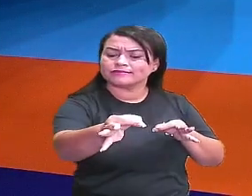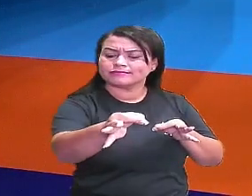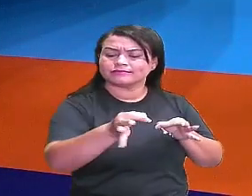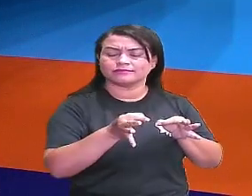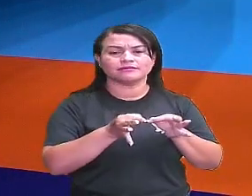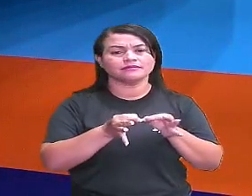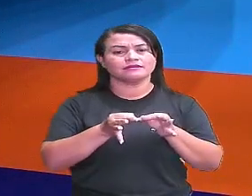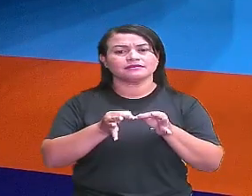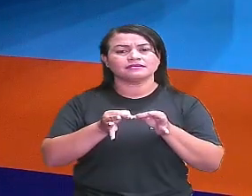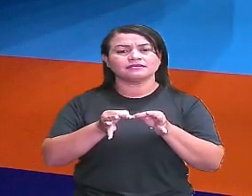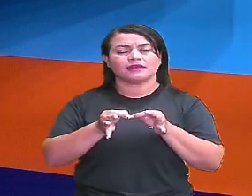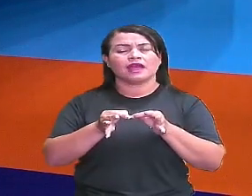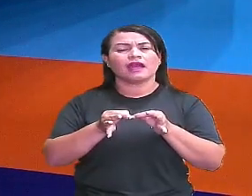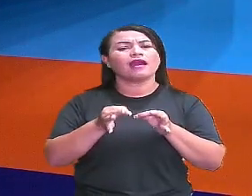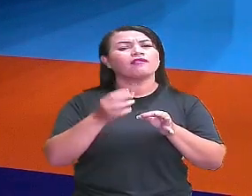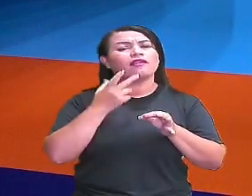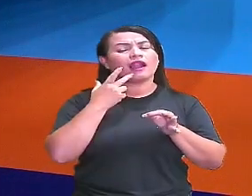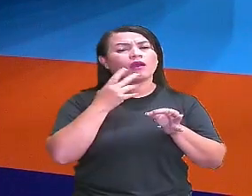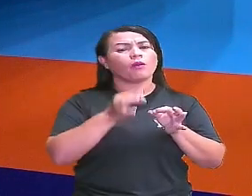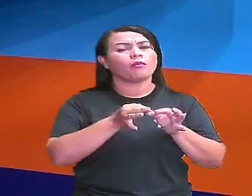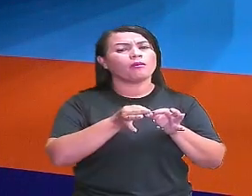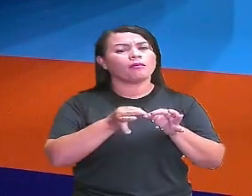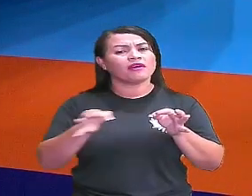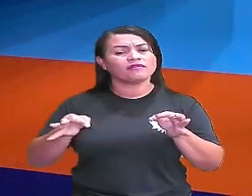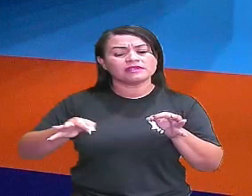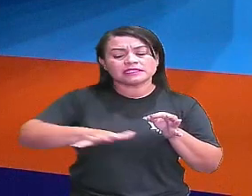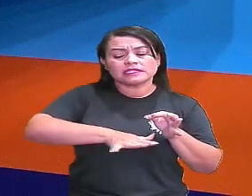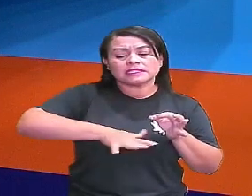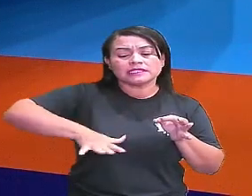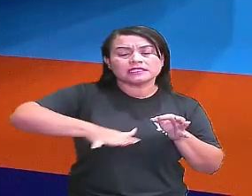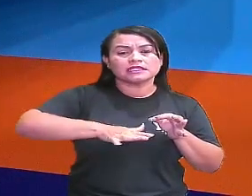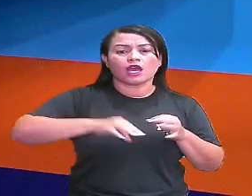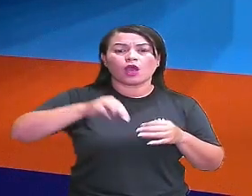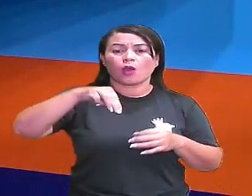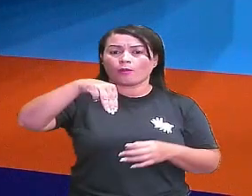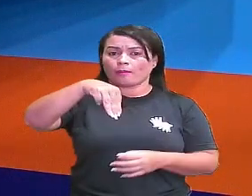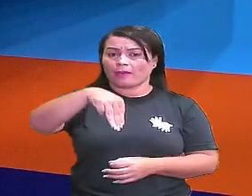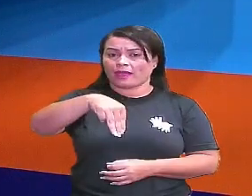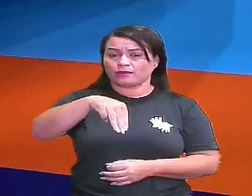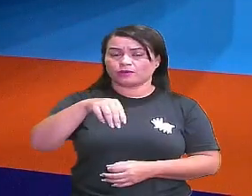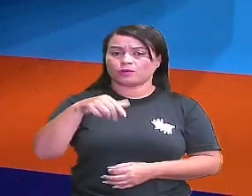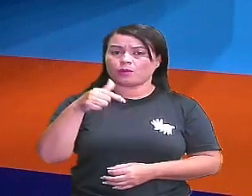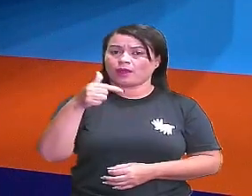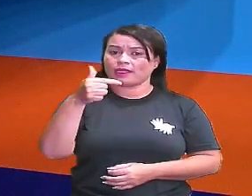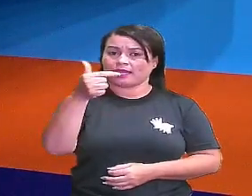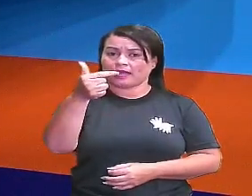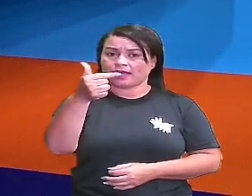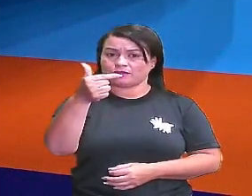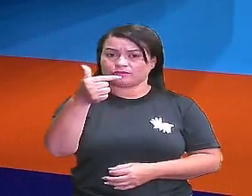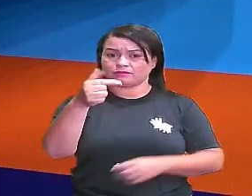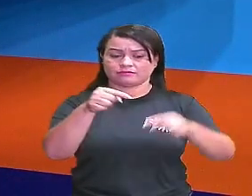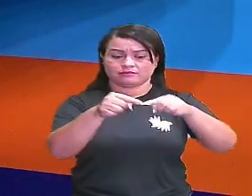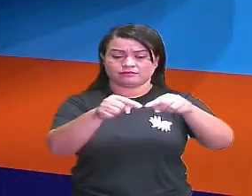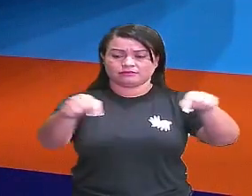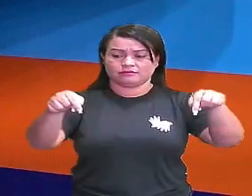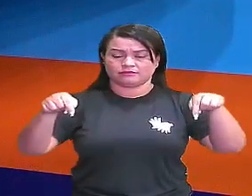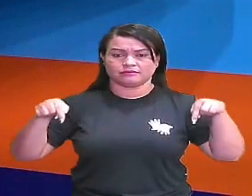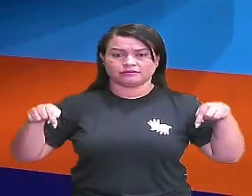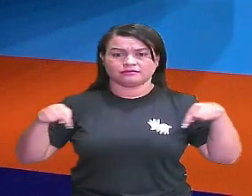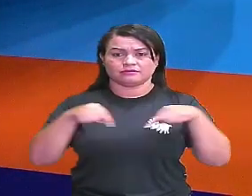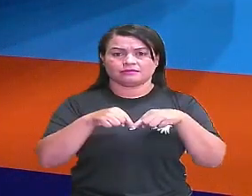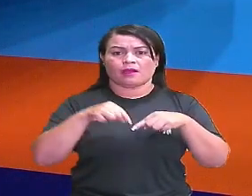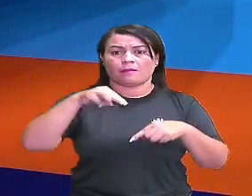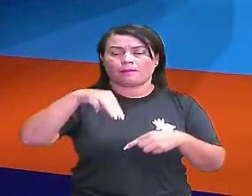como medida de superfície um metro quadrado, ou seja, né? A